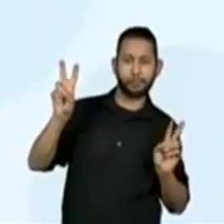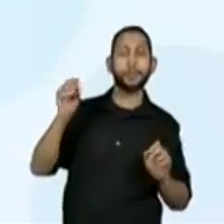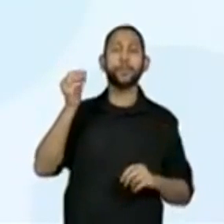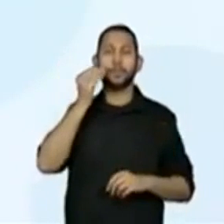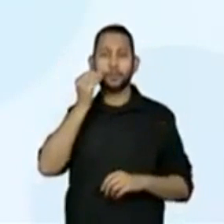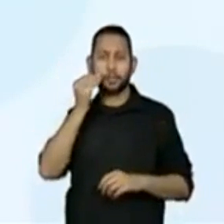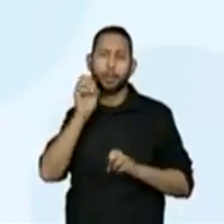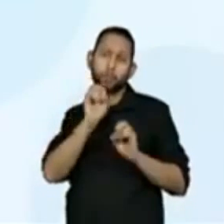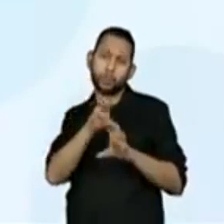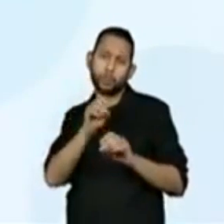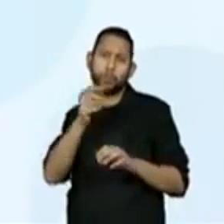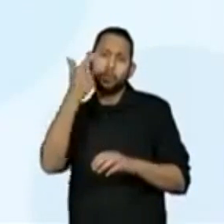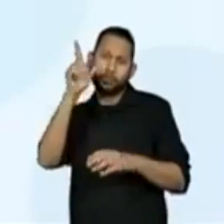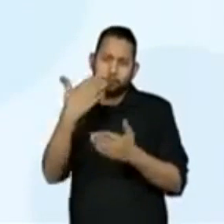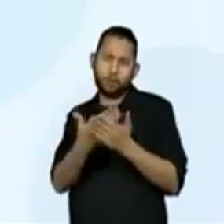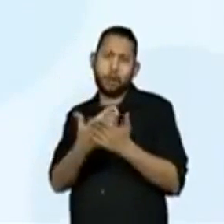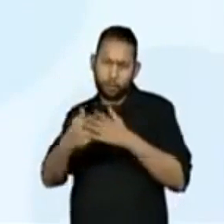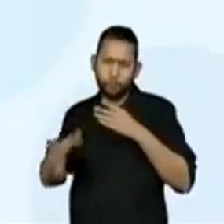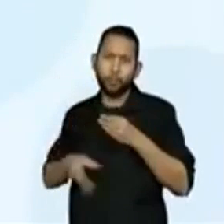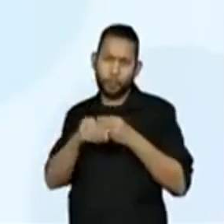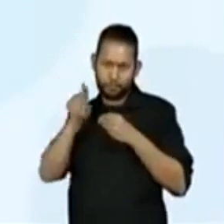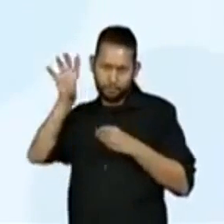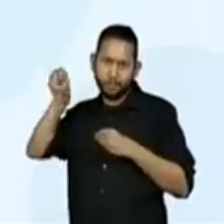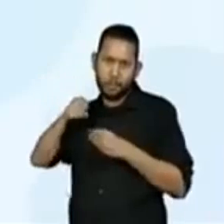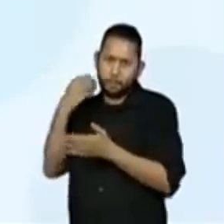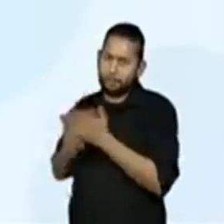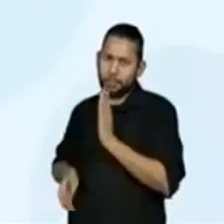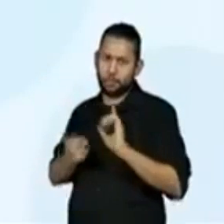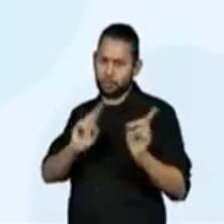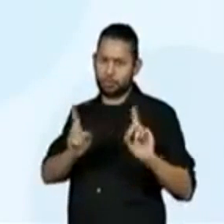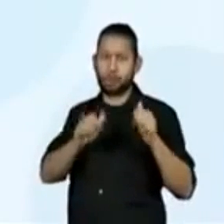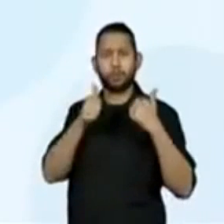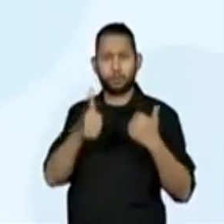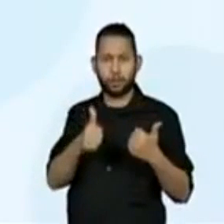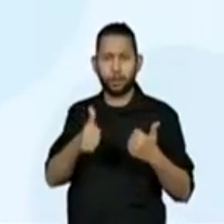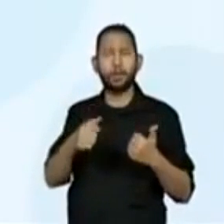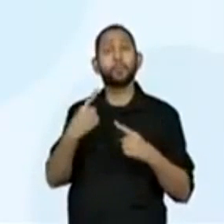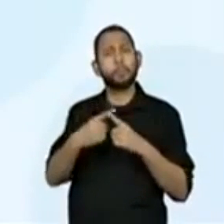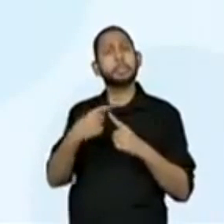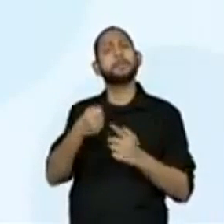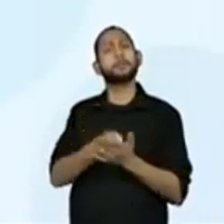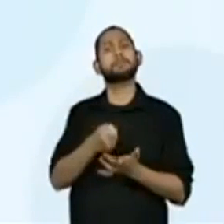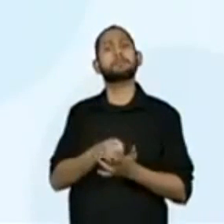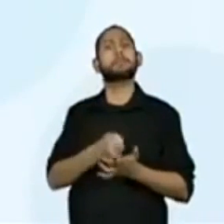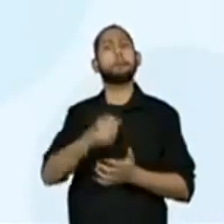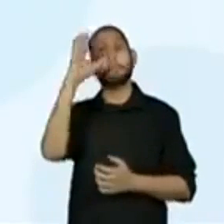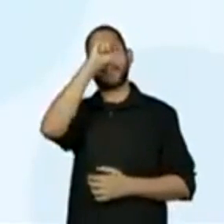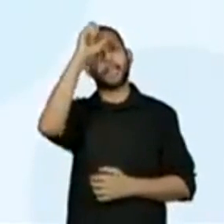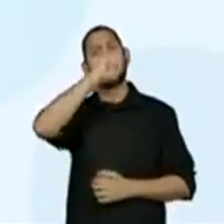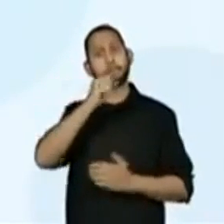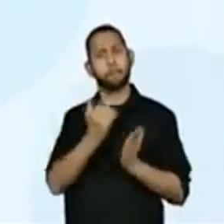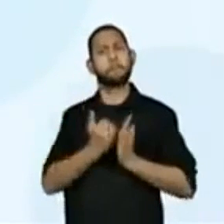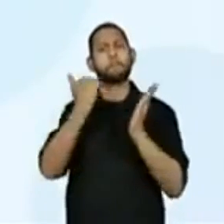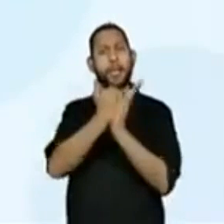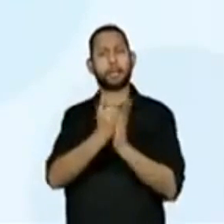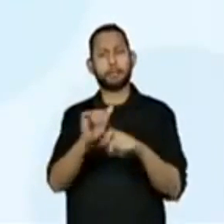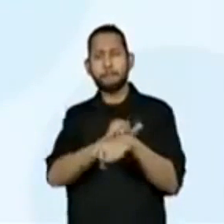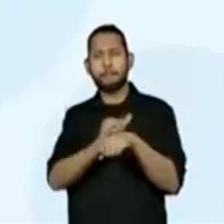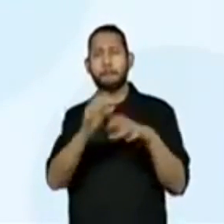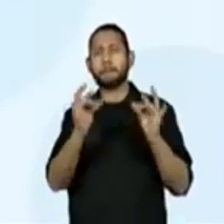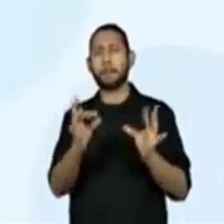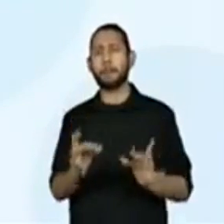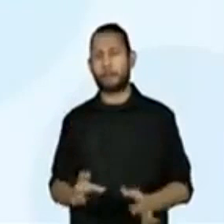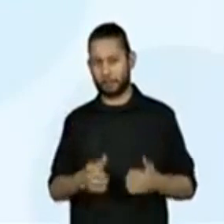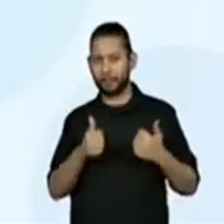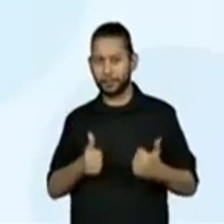mesmo conteúdo numa próxima aula, certo, pessoal? Que eu entendi que a gente precisa reforçar isso. Mas aqui a ideia era encaixar